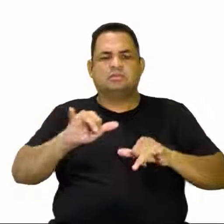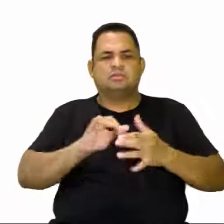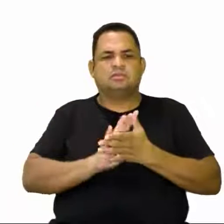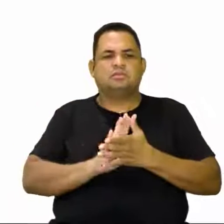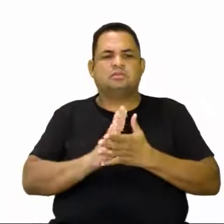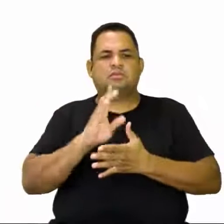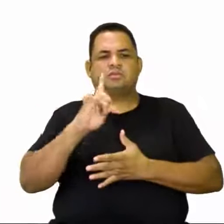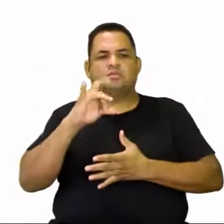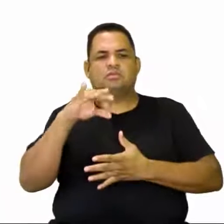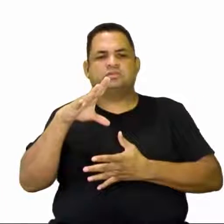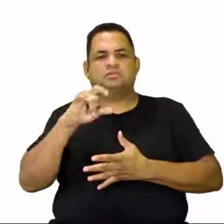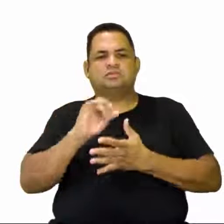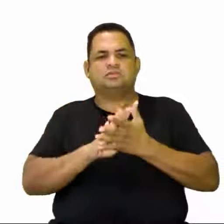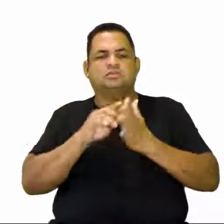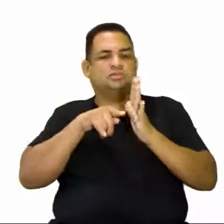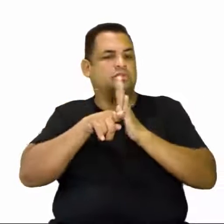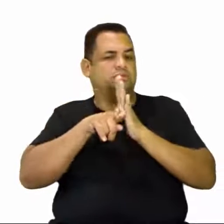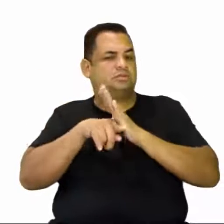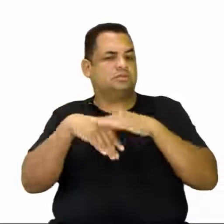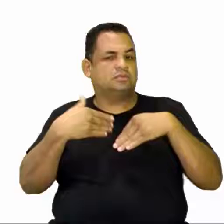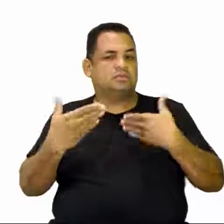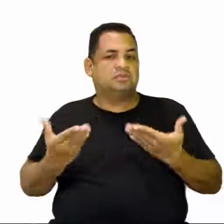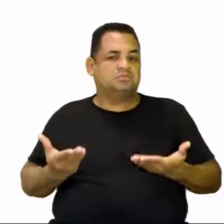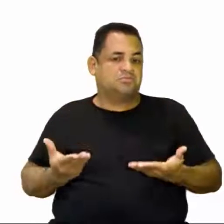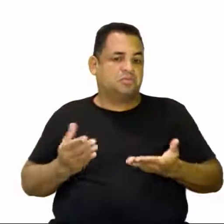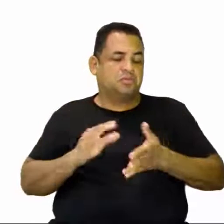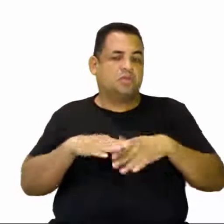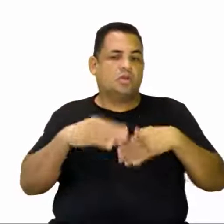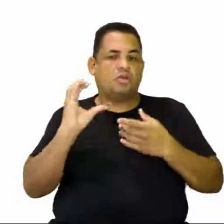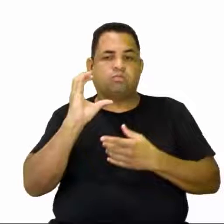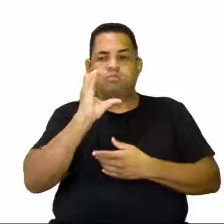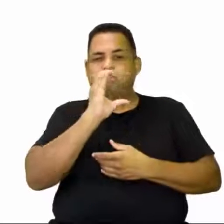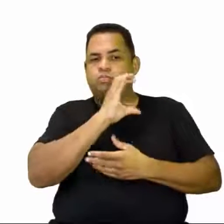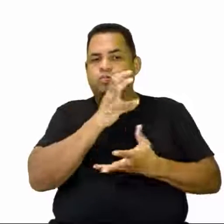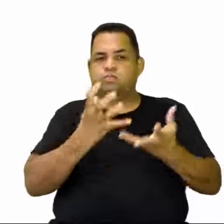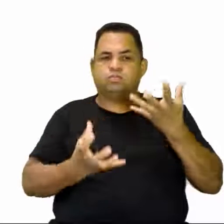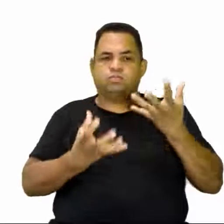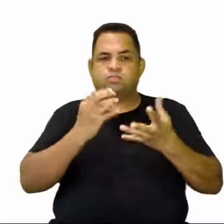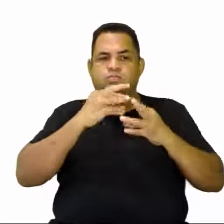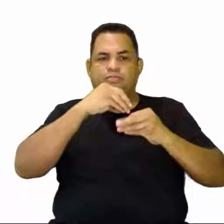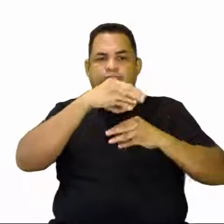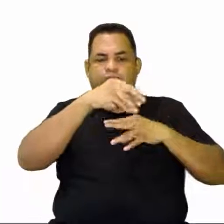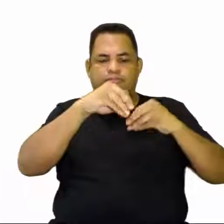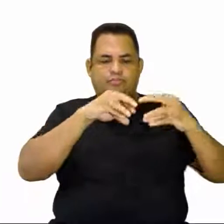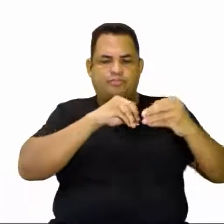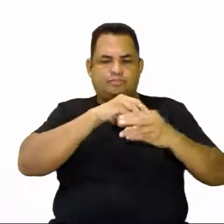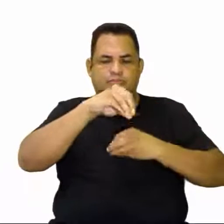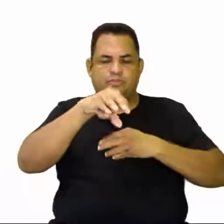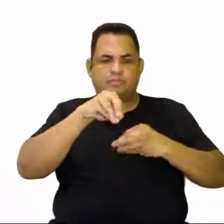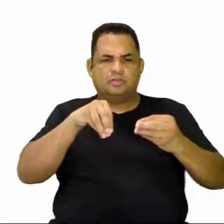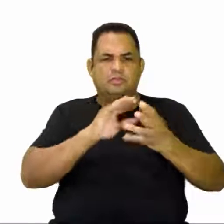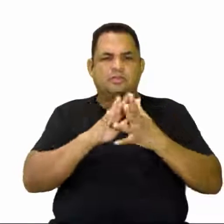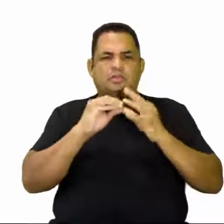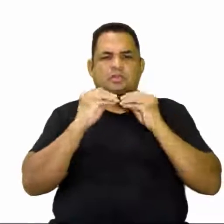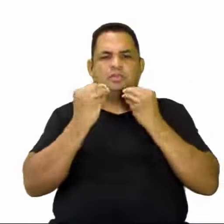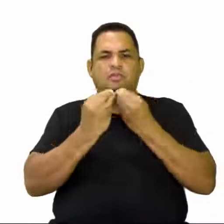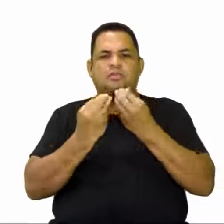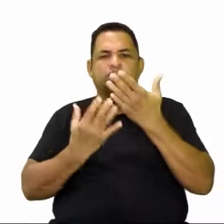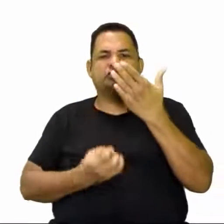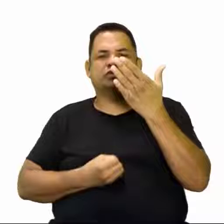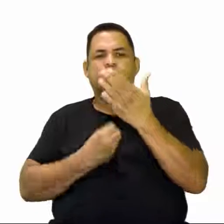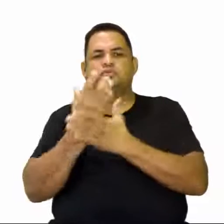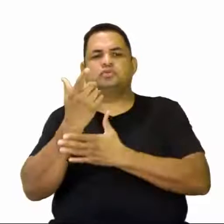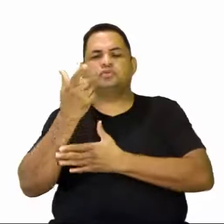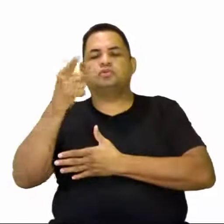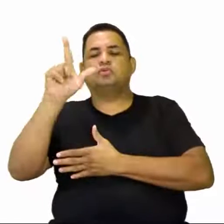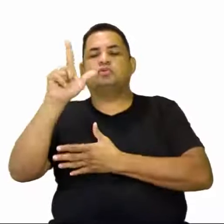de decomposição ou análise na qual o calor do fogo decompõe uma substância, originando dois